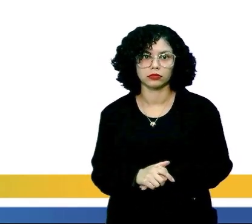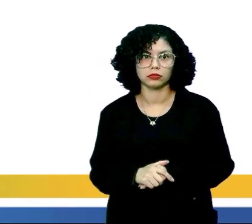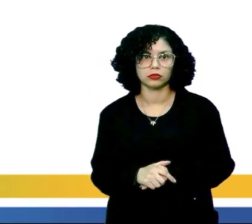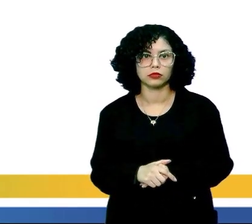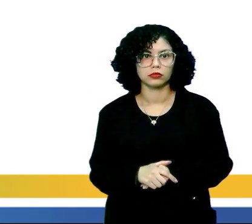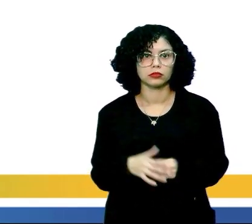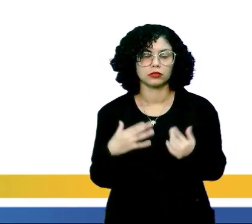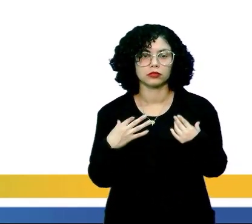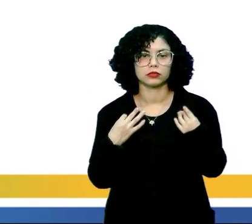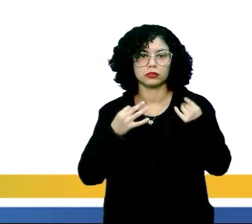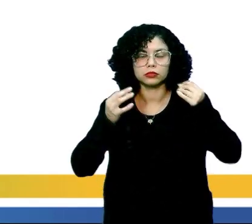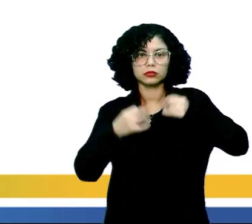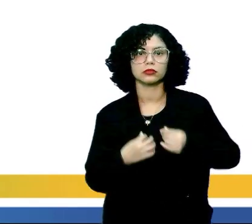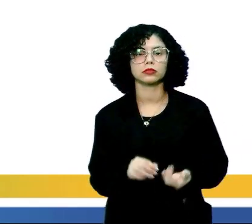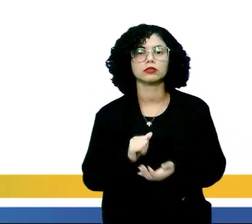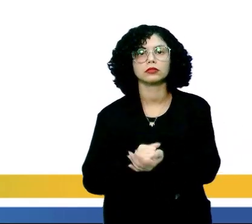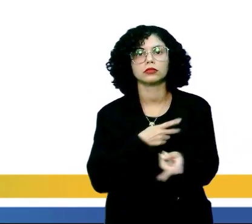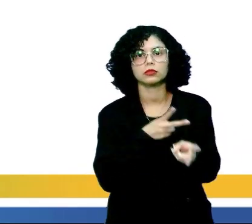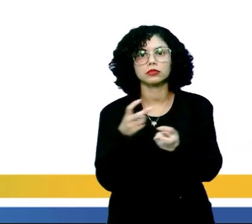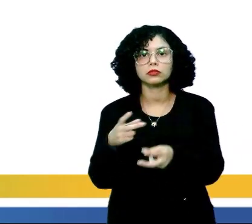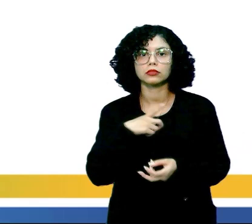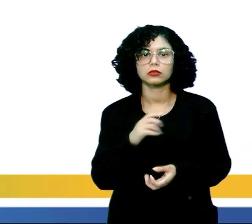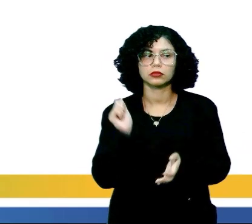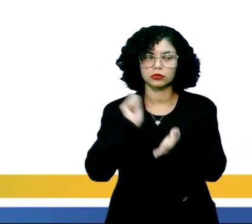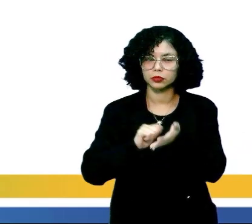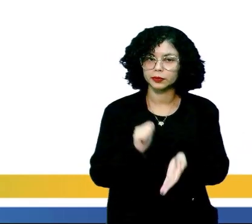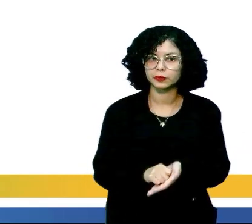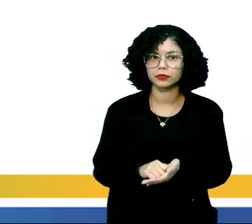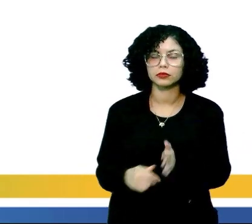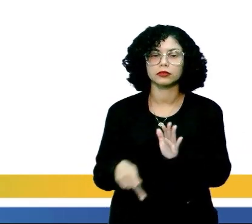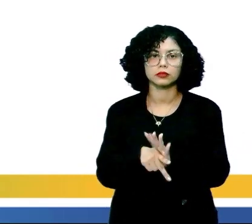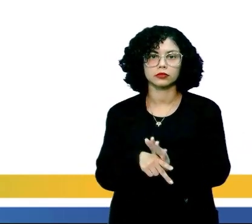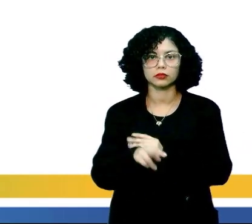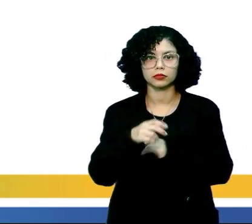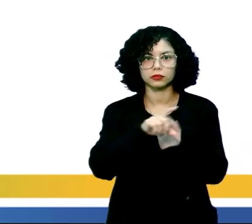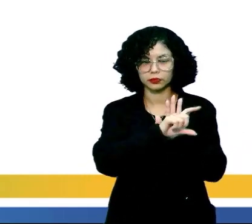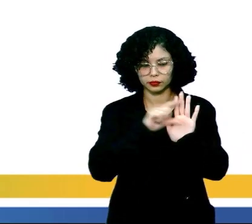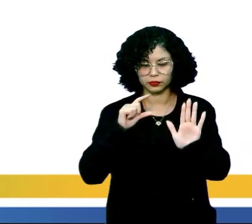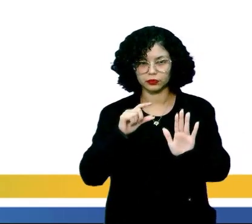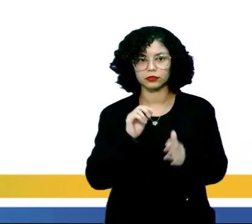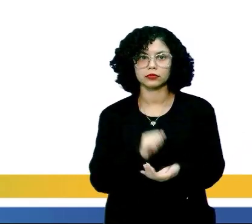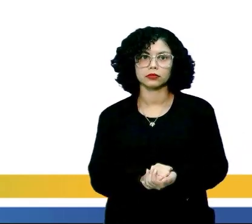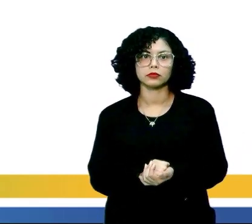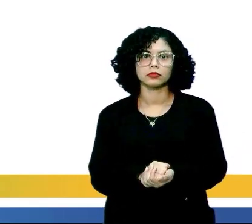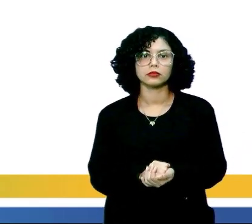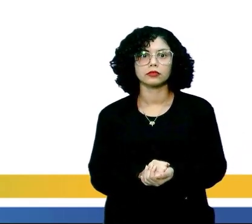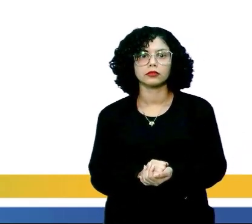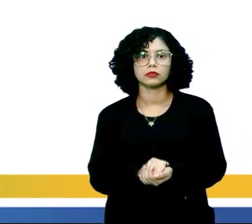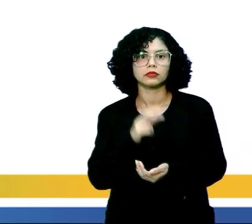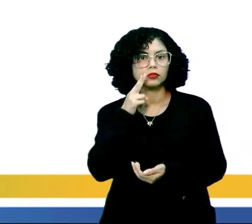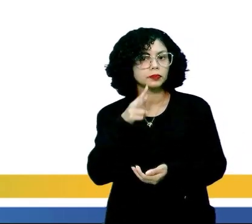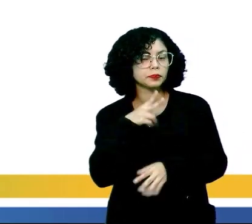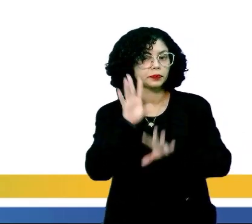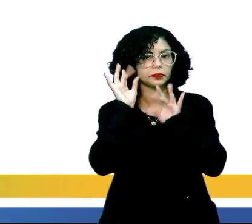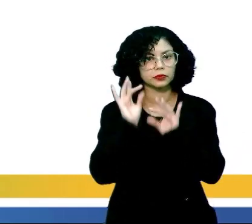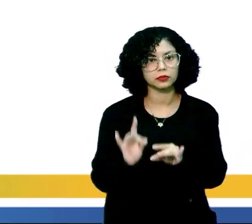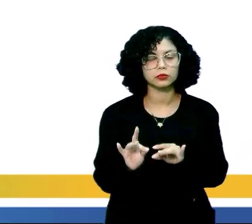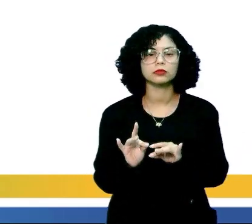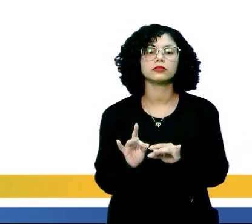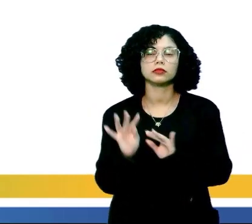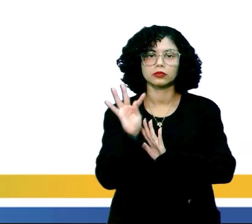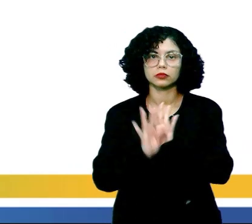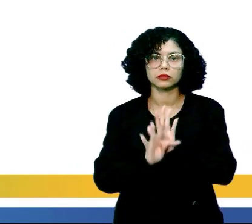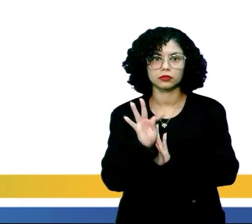ela. Então, aí a gente tem uma obra e aí, posteriormente, um comentário, tá? Vamos lá, que está destacado para